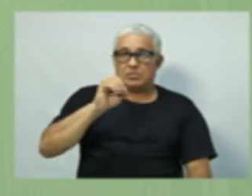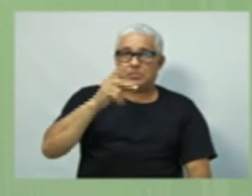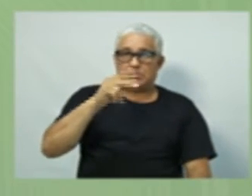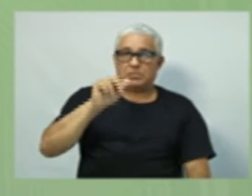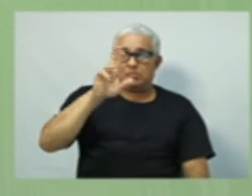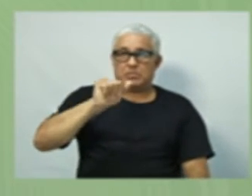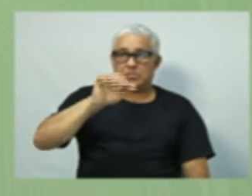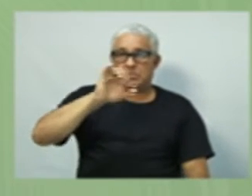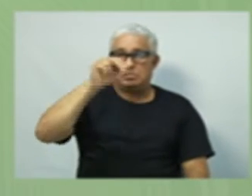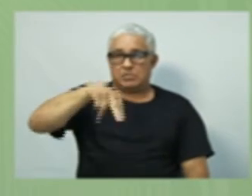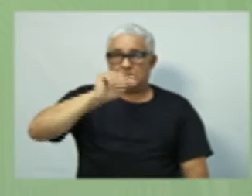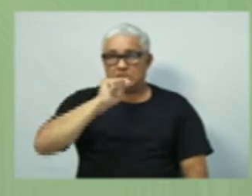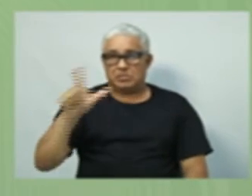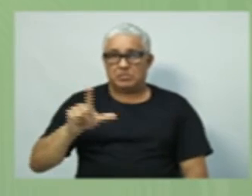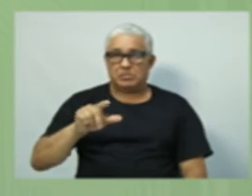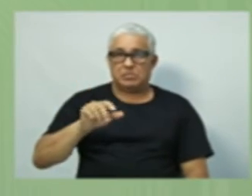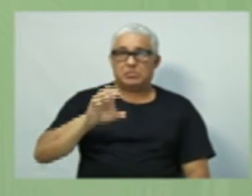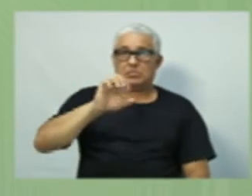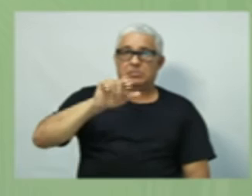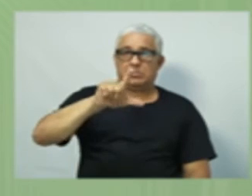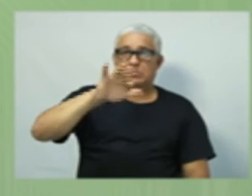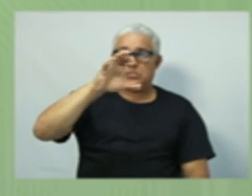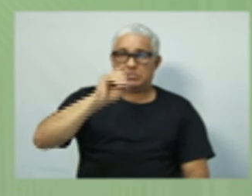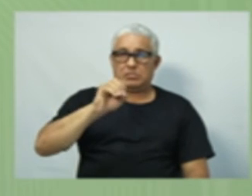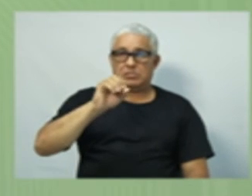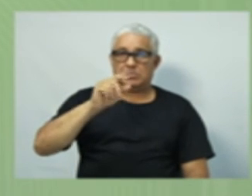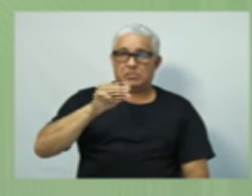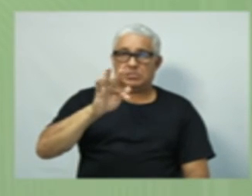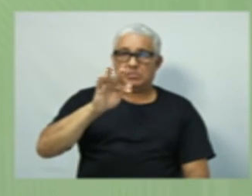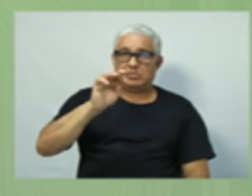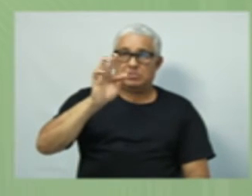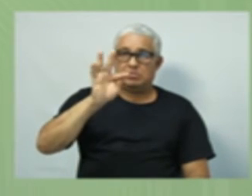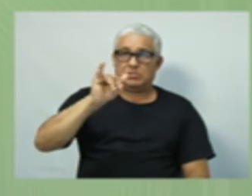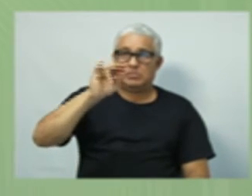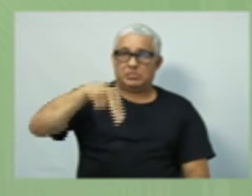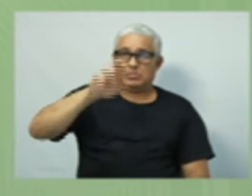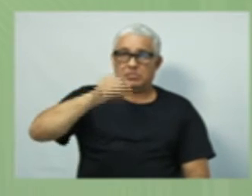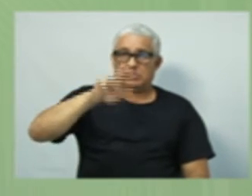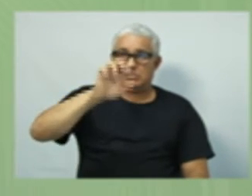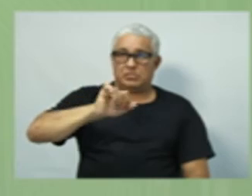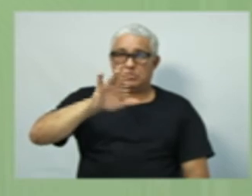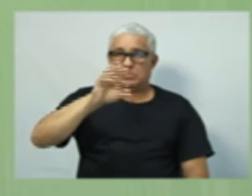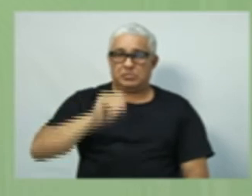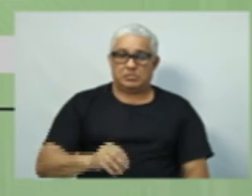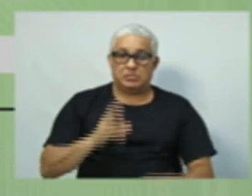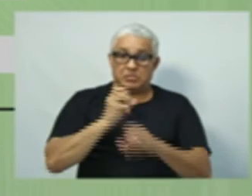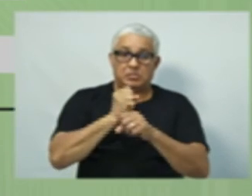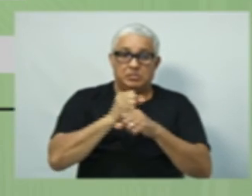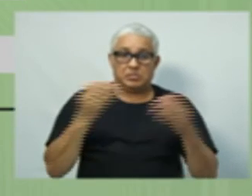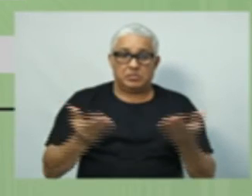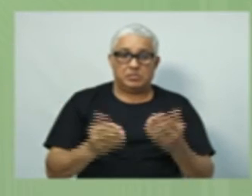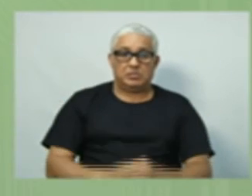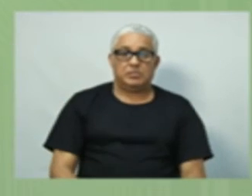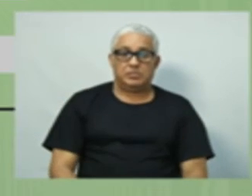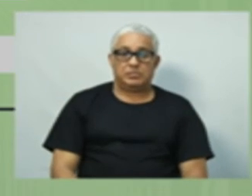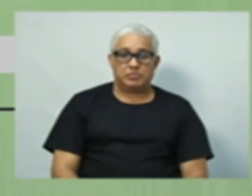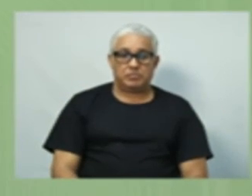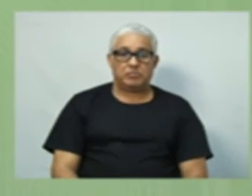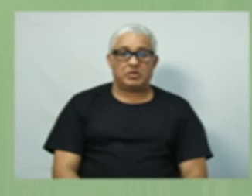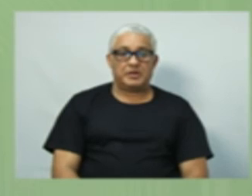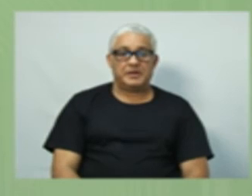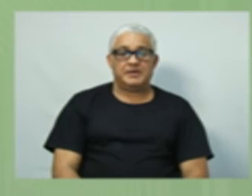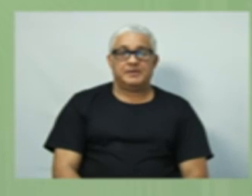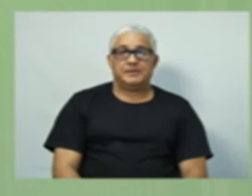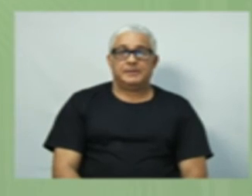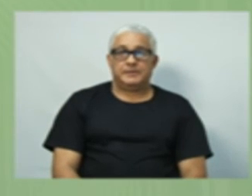de ciclo financeiro correto então vamos lá vamos calcular taques informações do